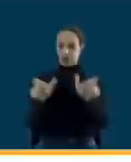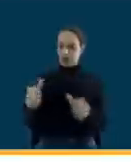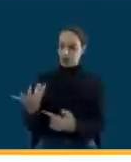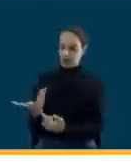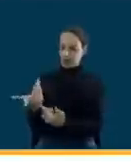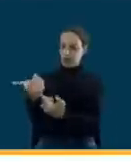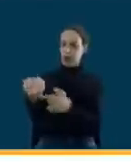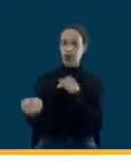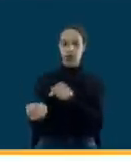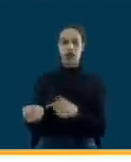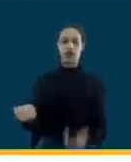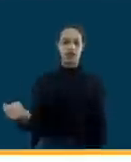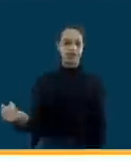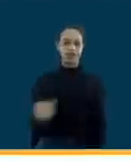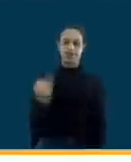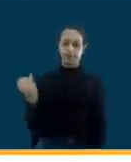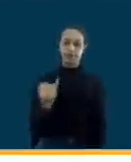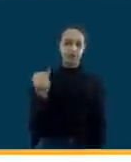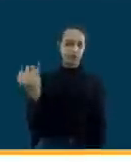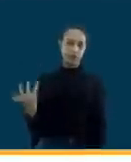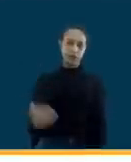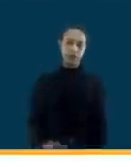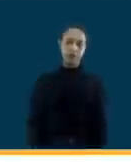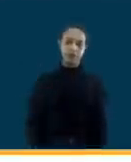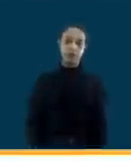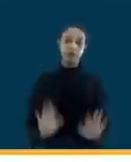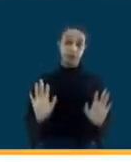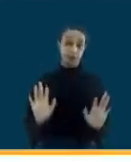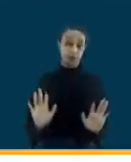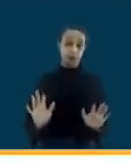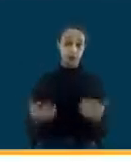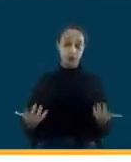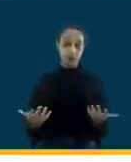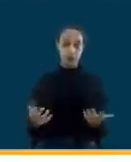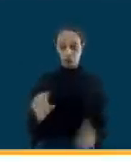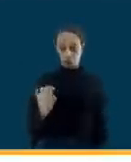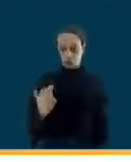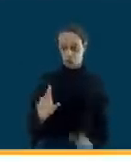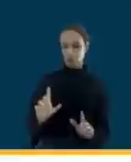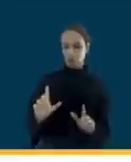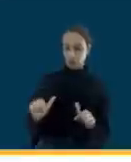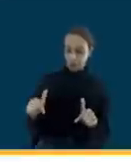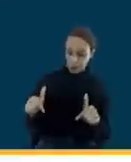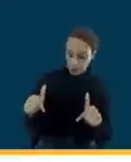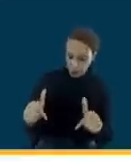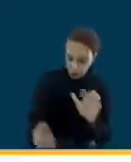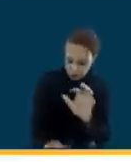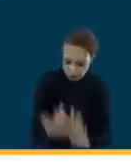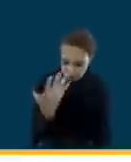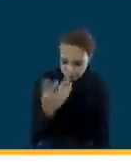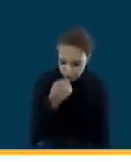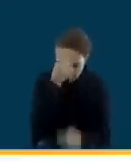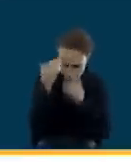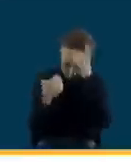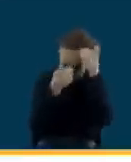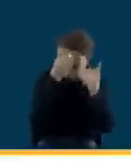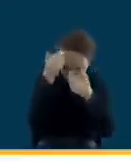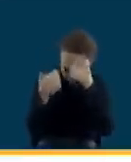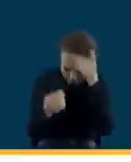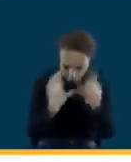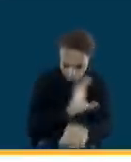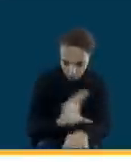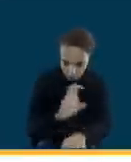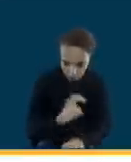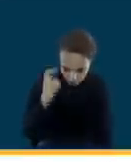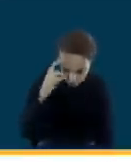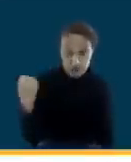e indispensáveis. Mas, além de fazer cultura, nós temos que pensar sobre o que nós fazemos. Nós temos que